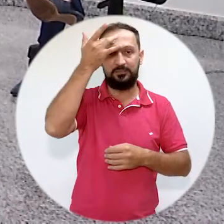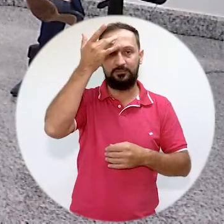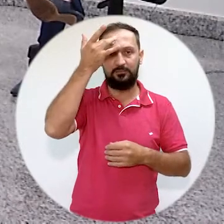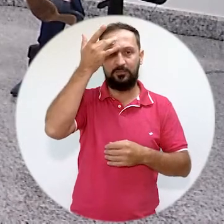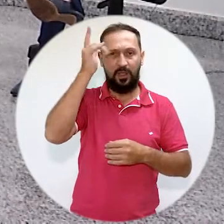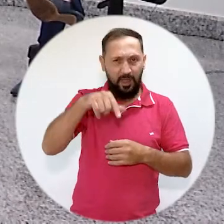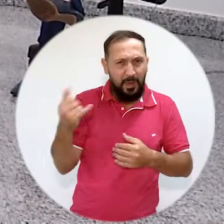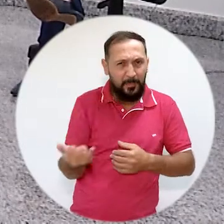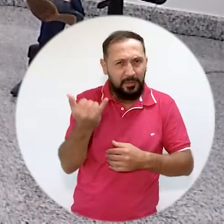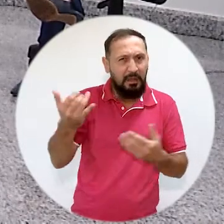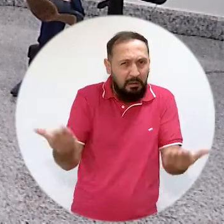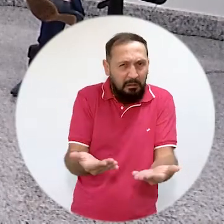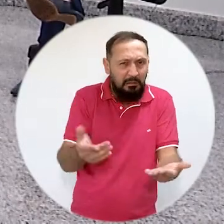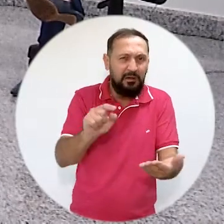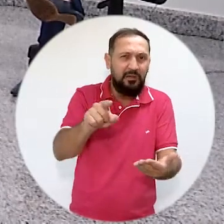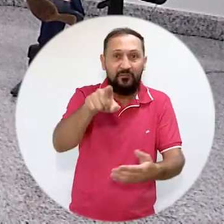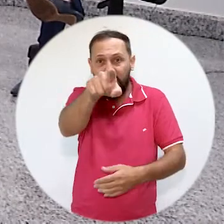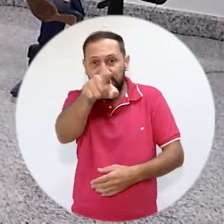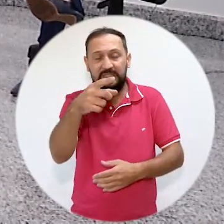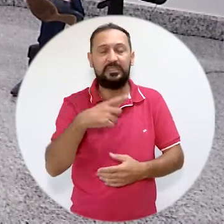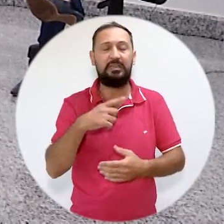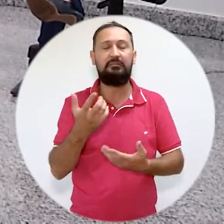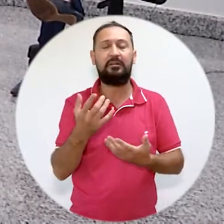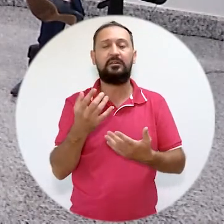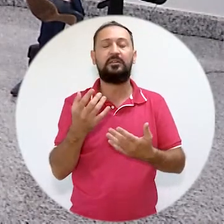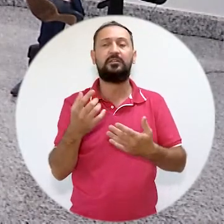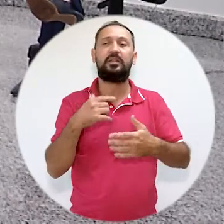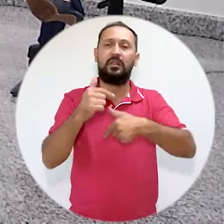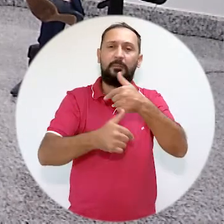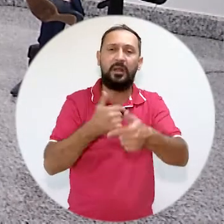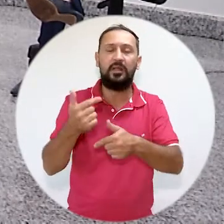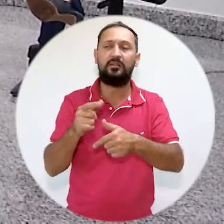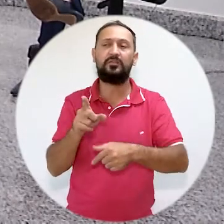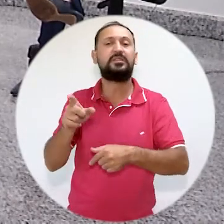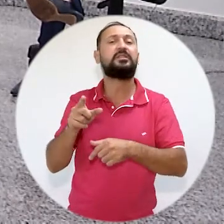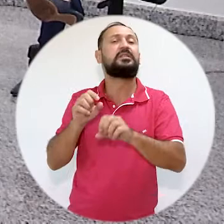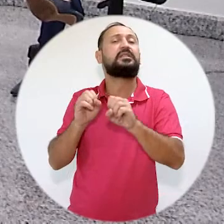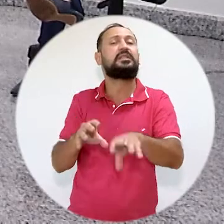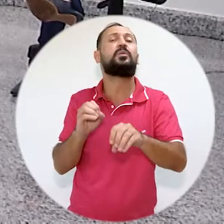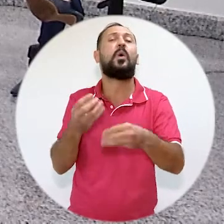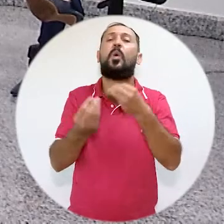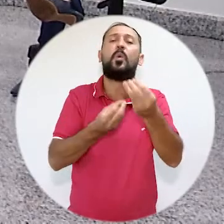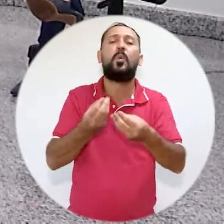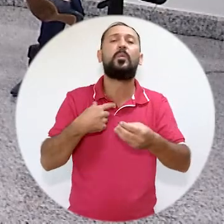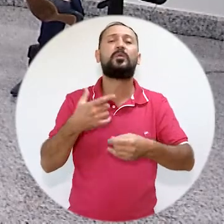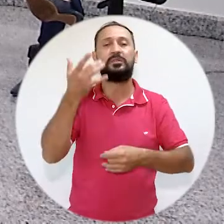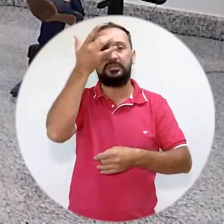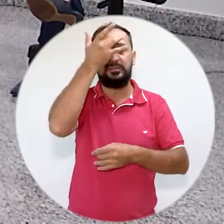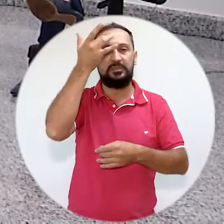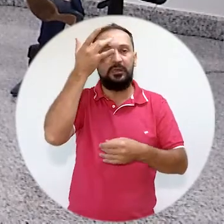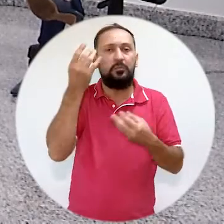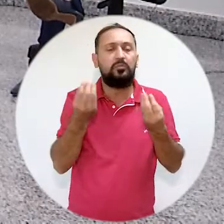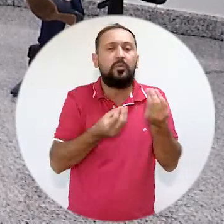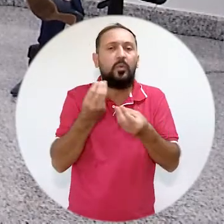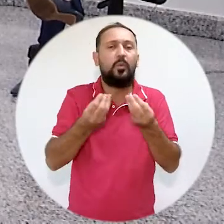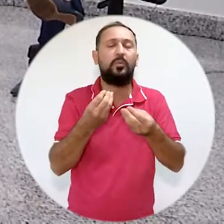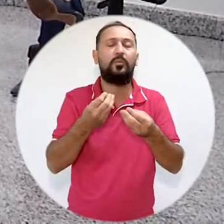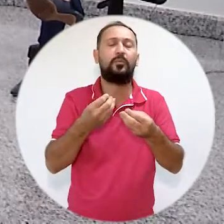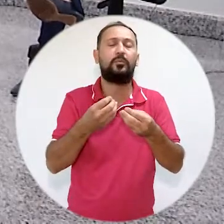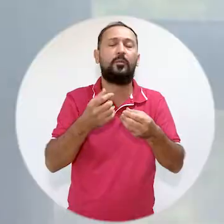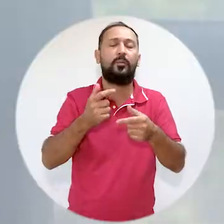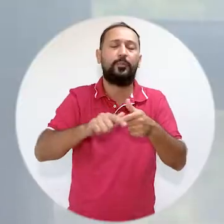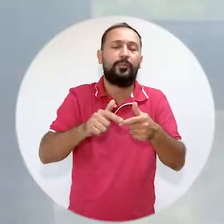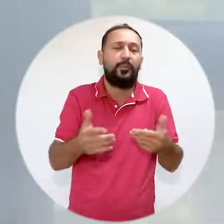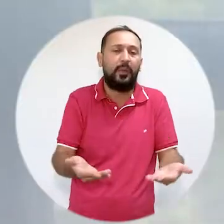É importante nesse momento, você que está atendendo, está lecionando, quantas anos a nossa saúde mental por causa dessa pandemia,